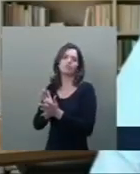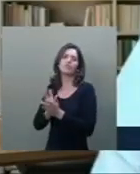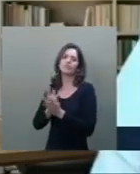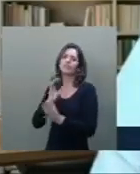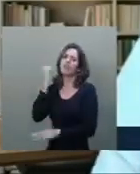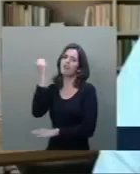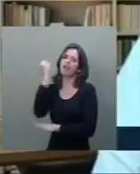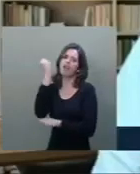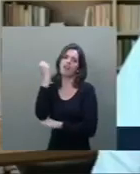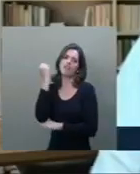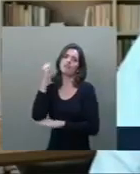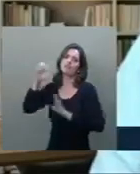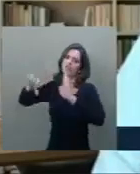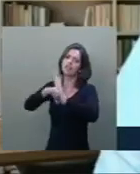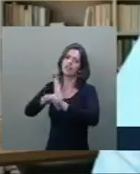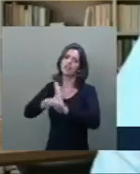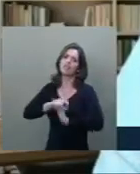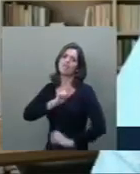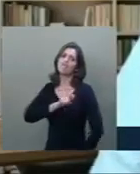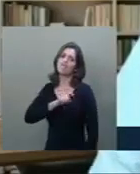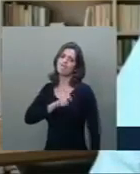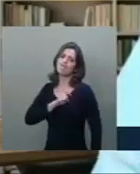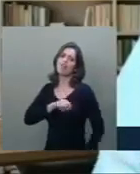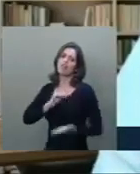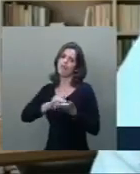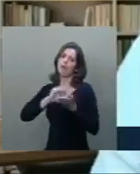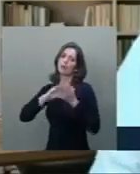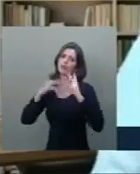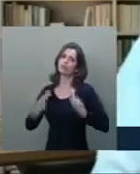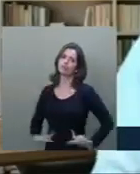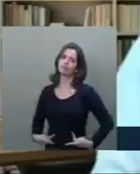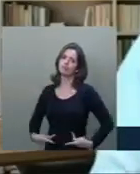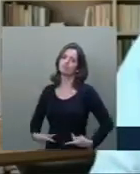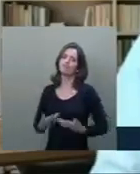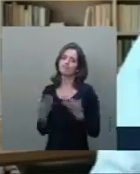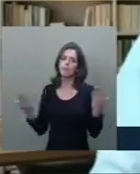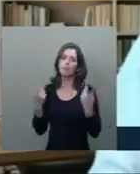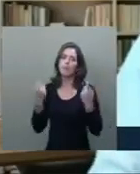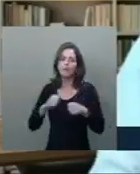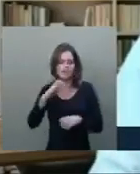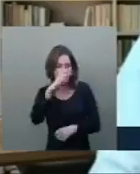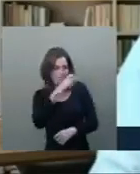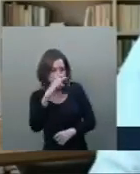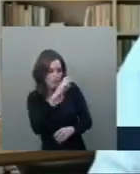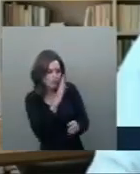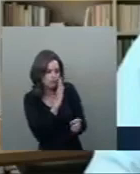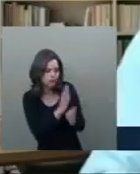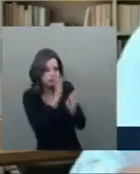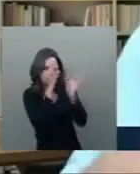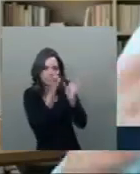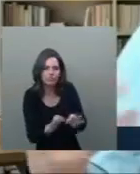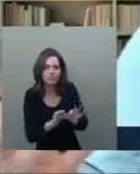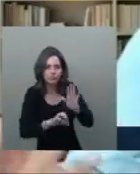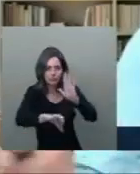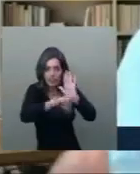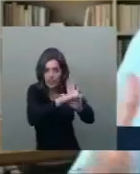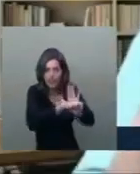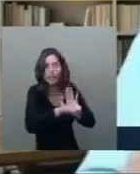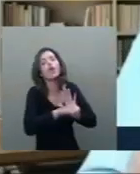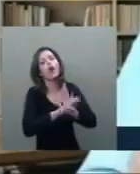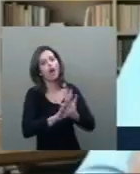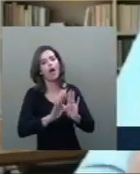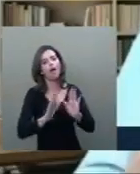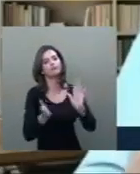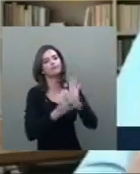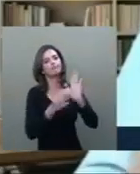covarde, é desumano. Merece ser investigado a fundo e aplicado os rigores da lei. Nós somos um país uno,